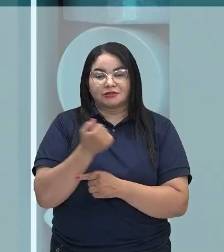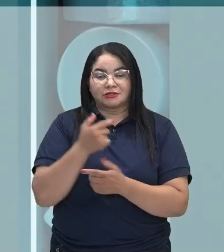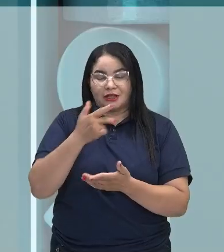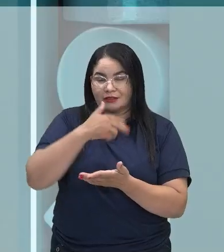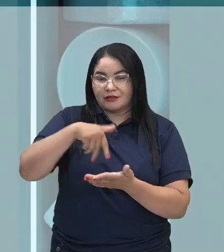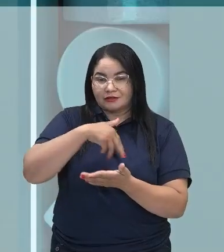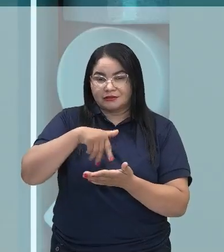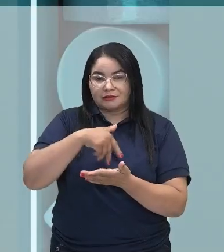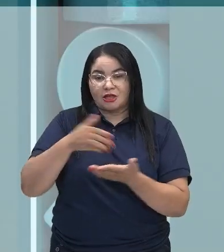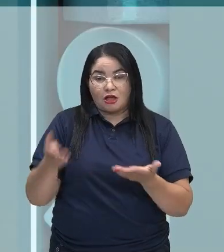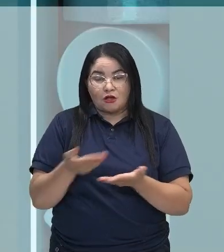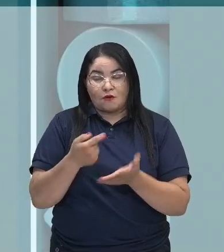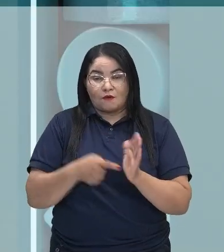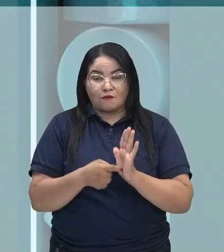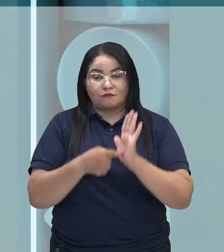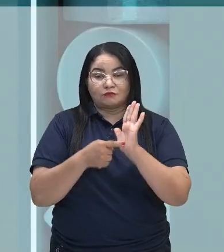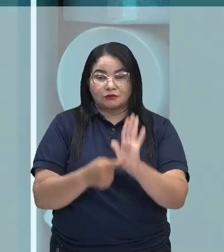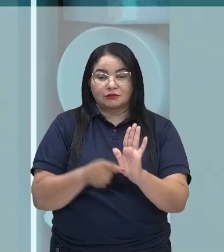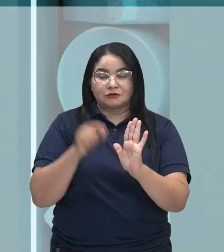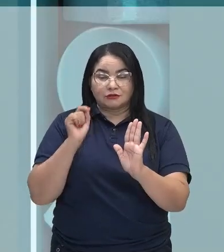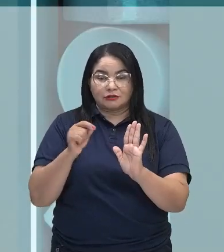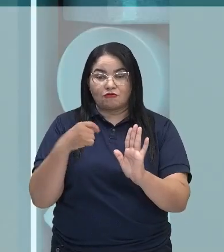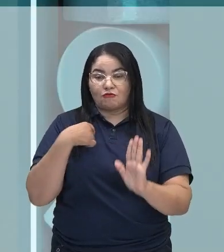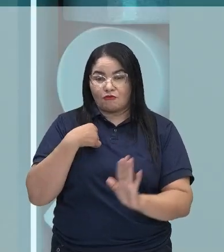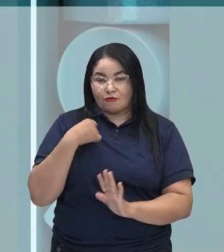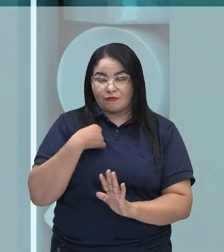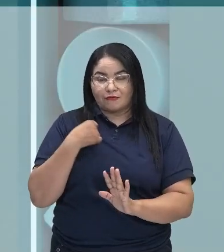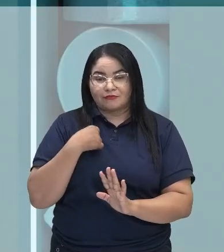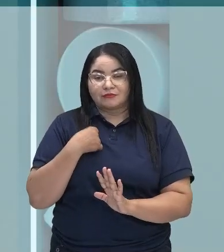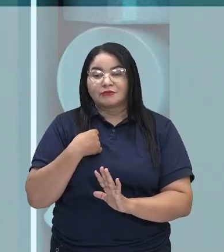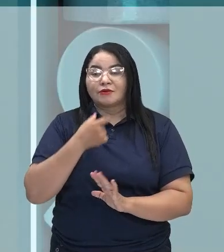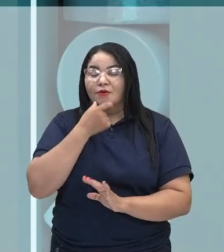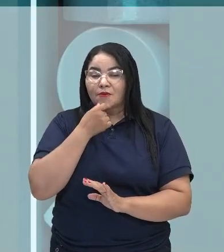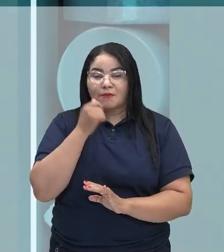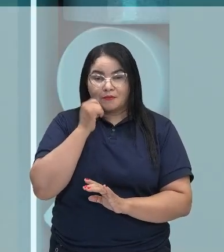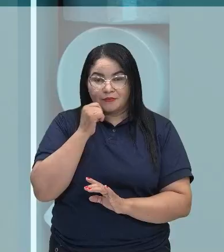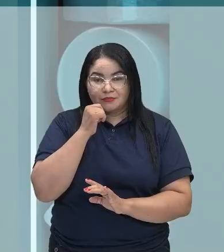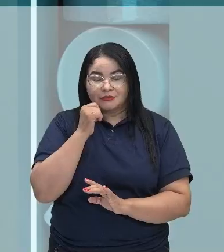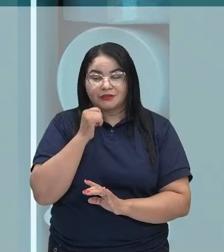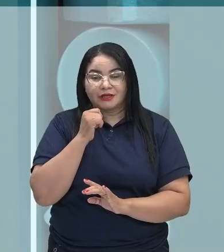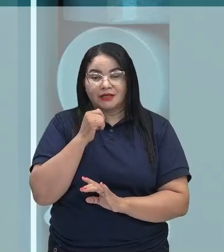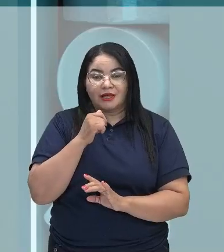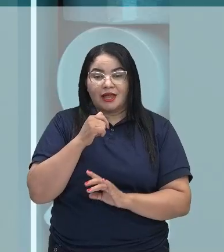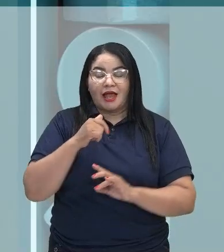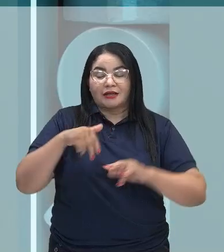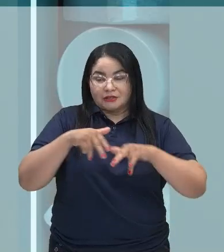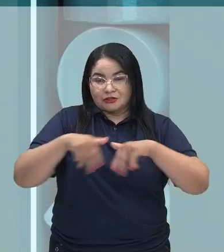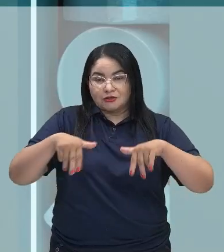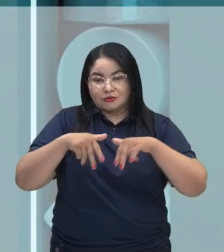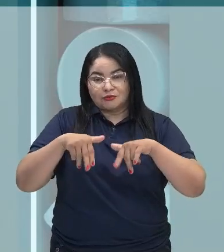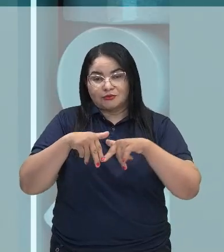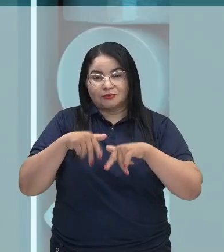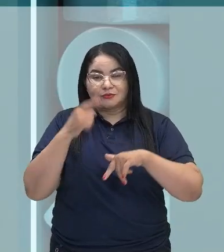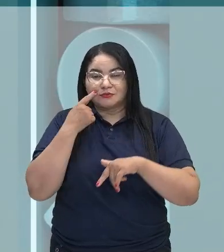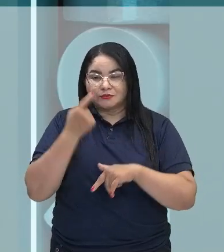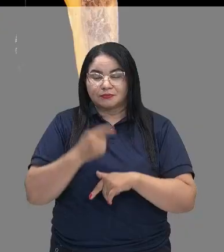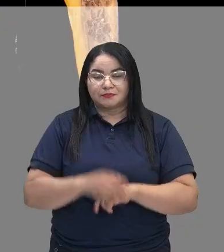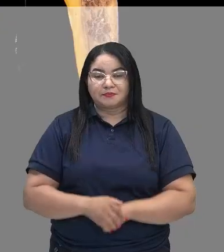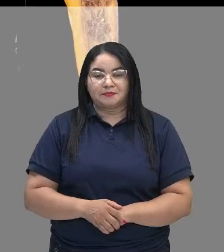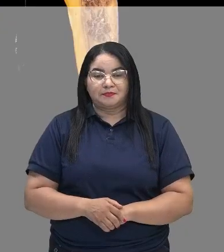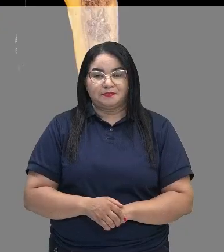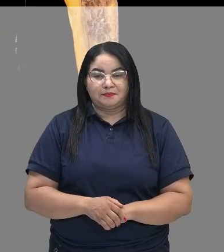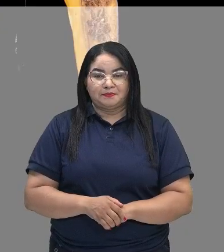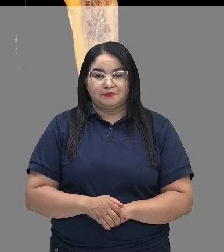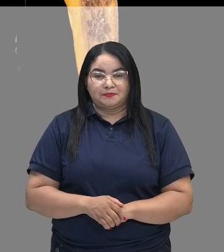vamos mostrar para vocês o figurino que esse casal de quadrilha vai utilizar. Vamos observar?